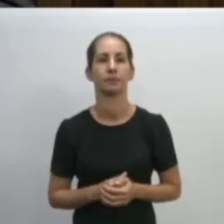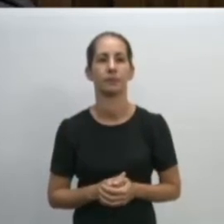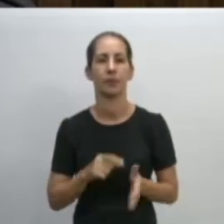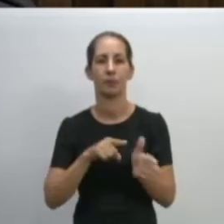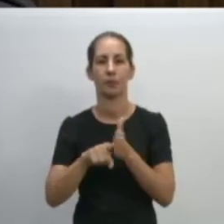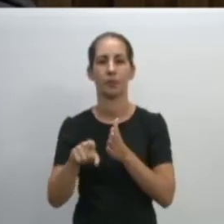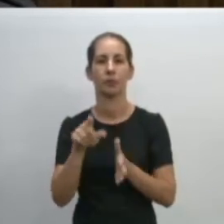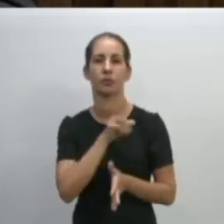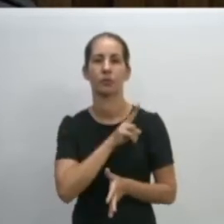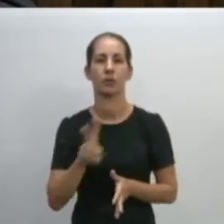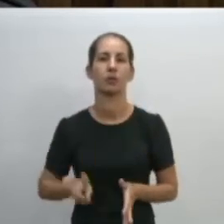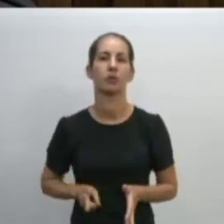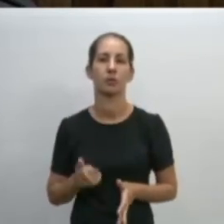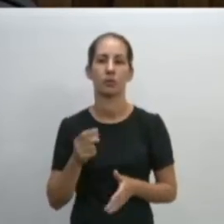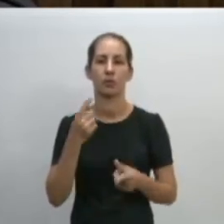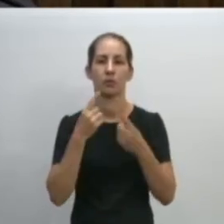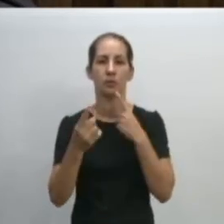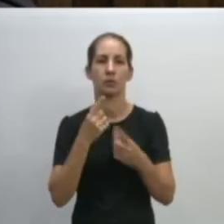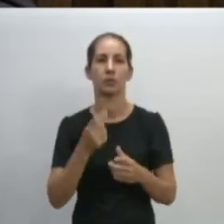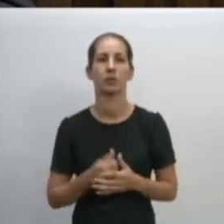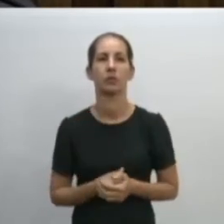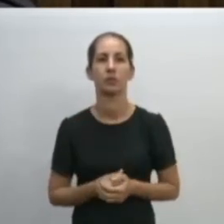Pergunta ao autor, Vossa Excelência vai discutir?